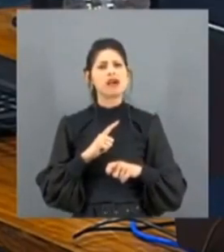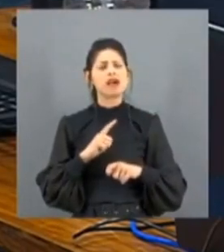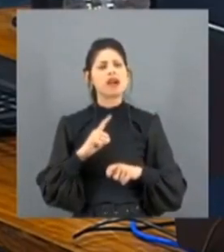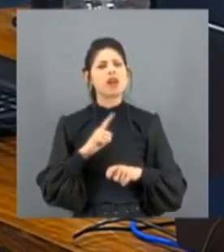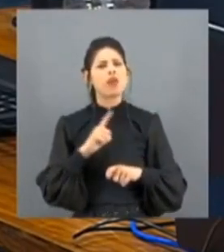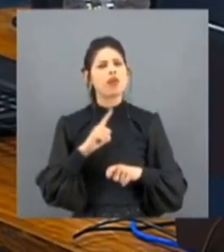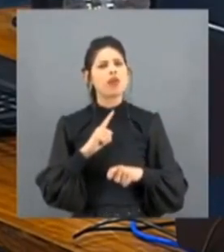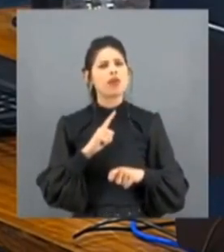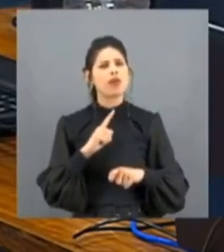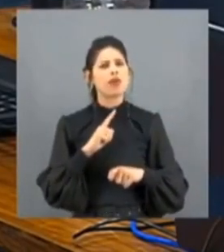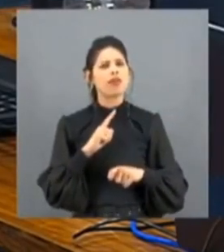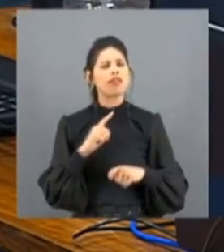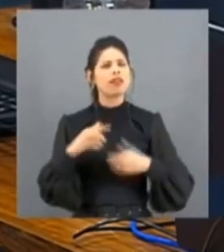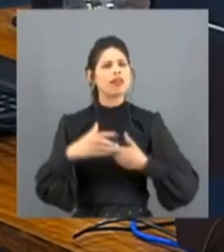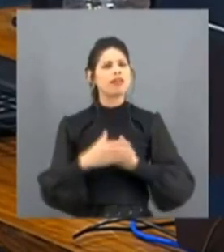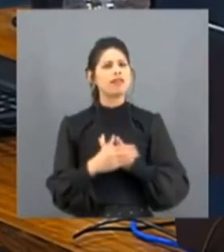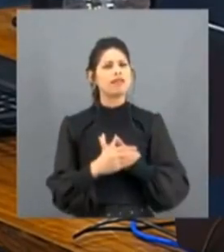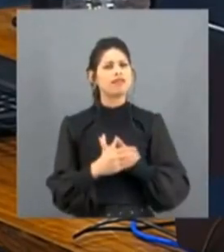eu ainda como, se tiver...